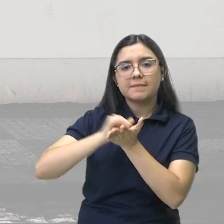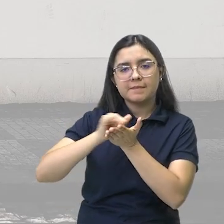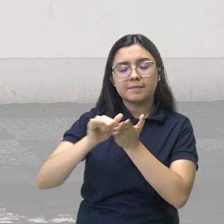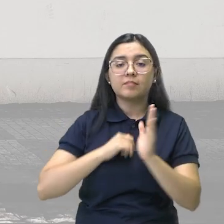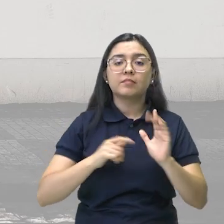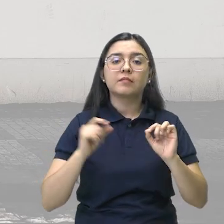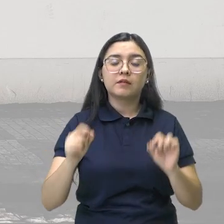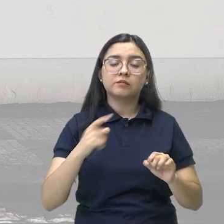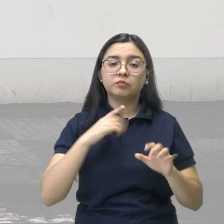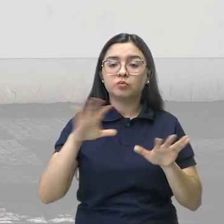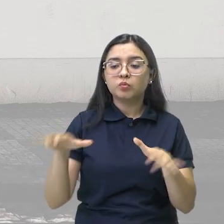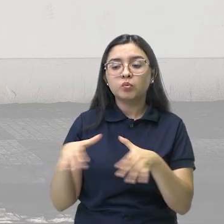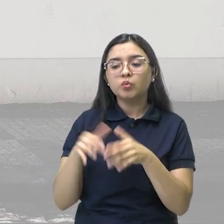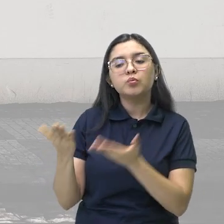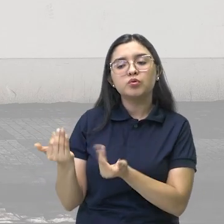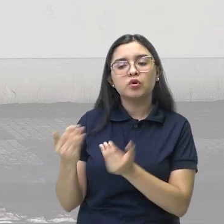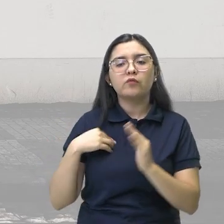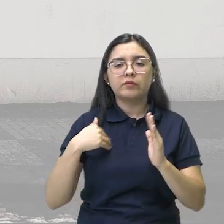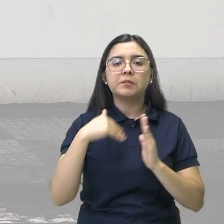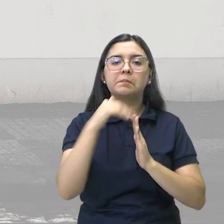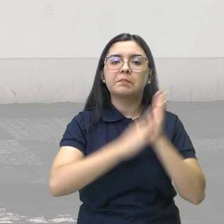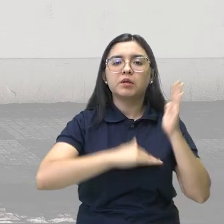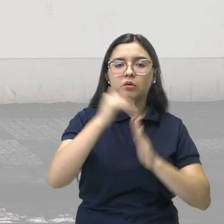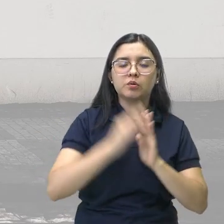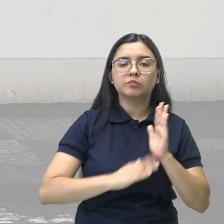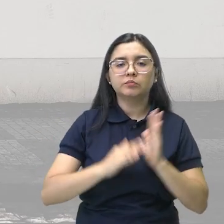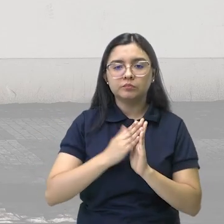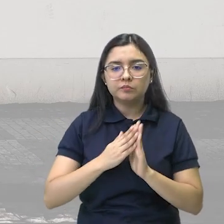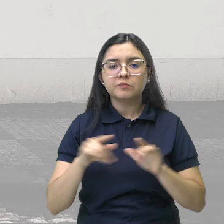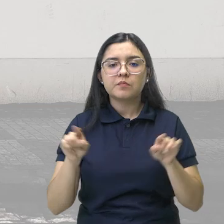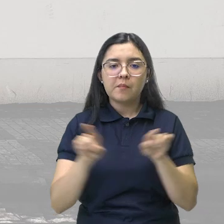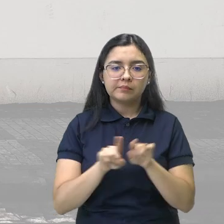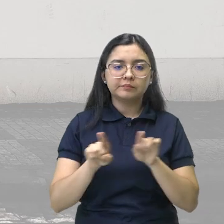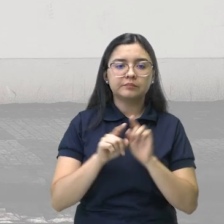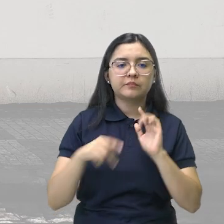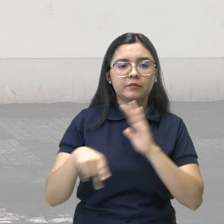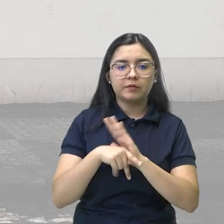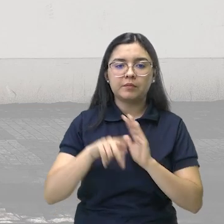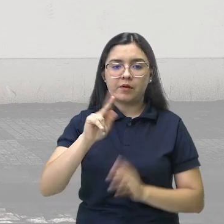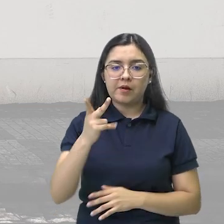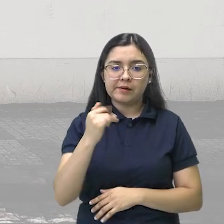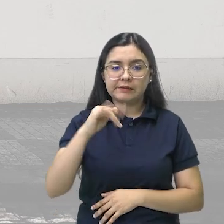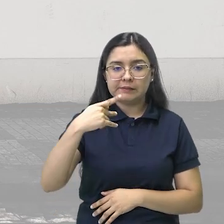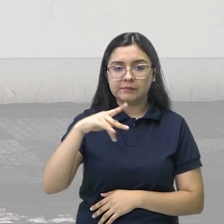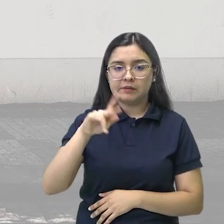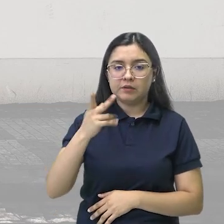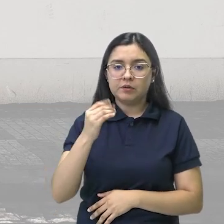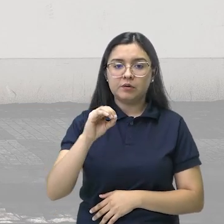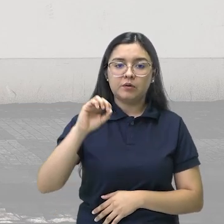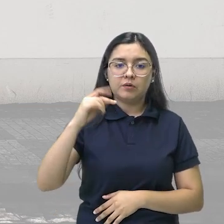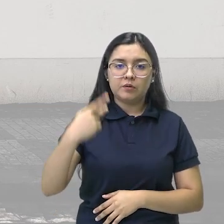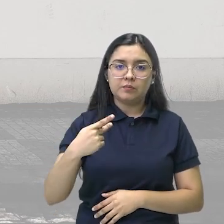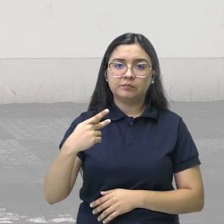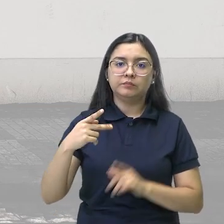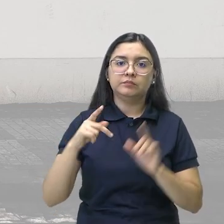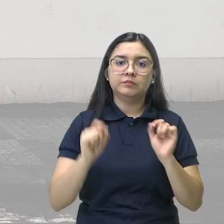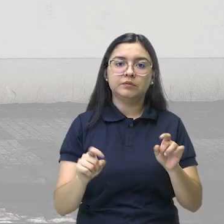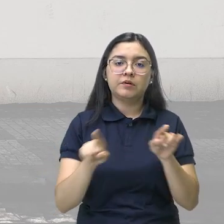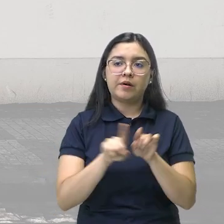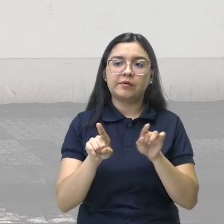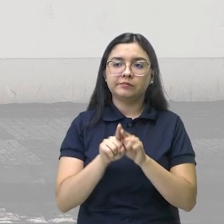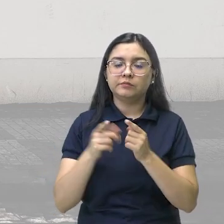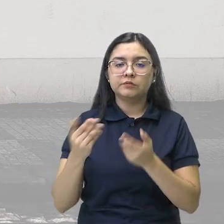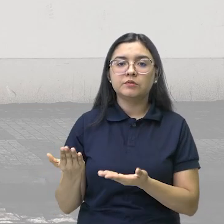York, pintada por um grupo de jovens ligados ao hip-hop. A expectativa era dar voz